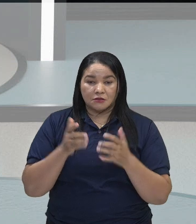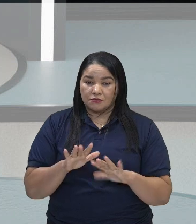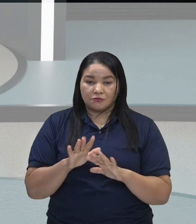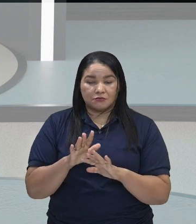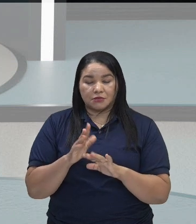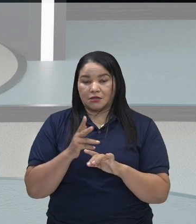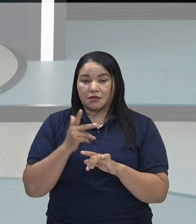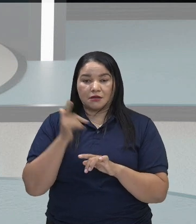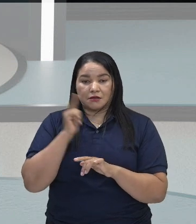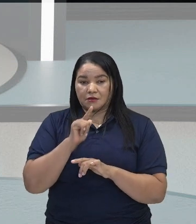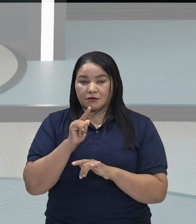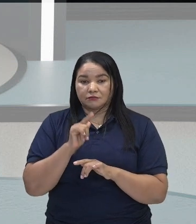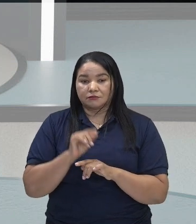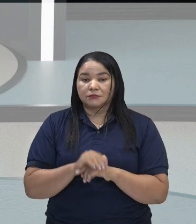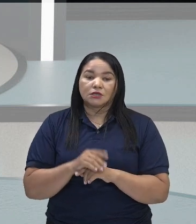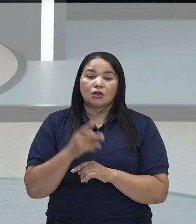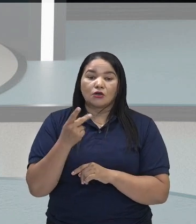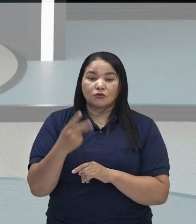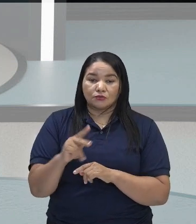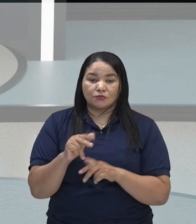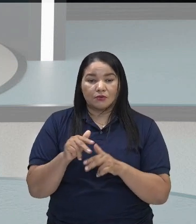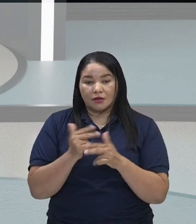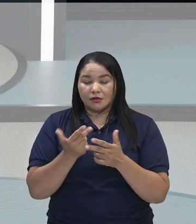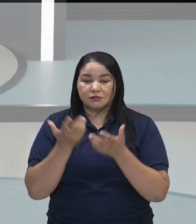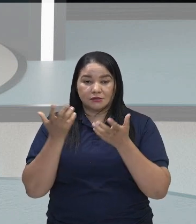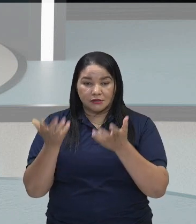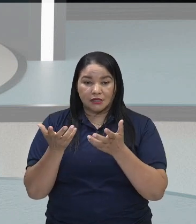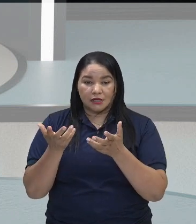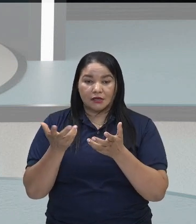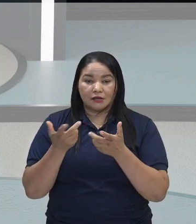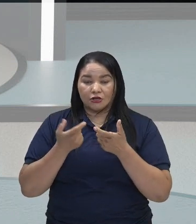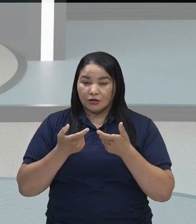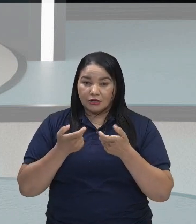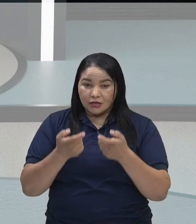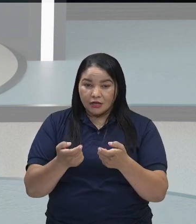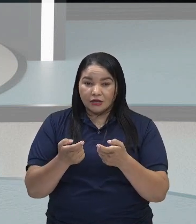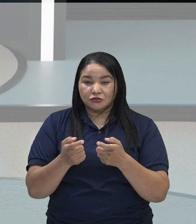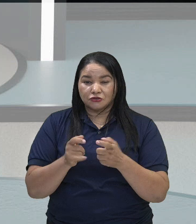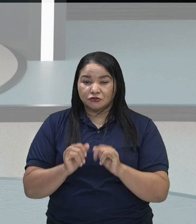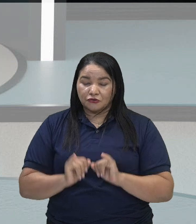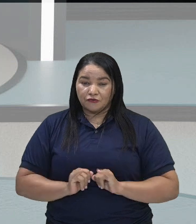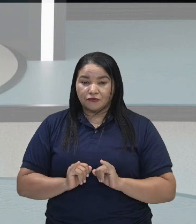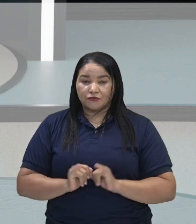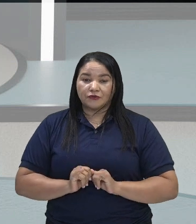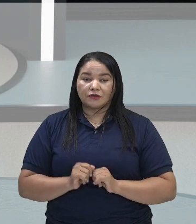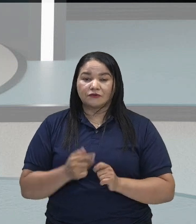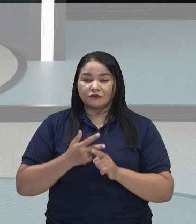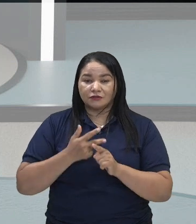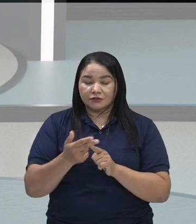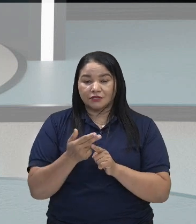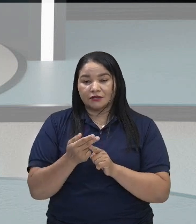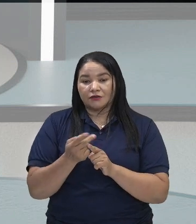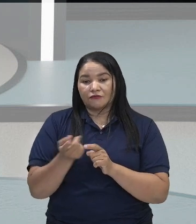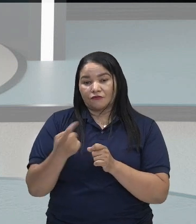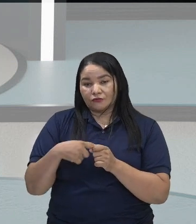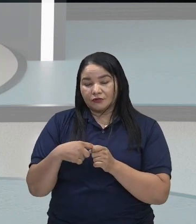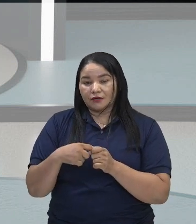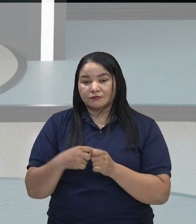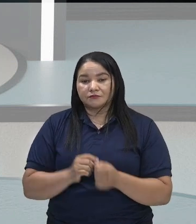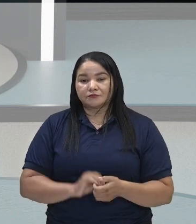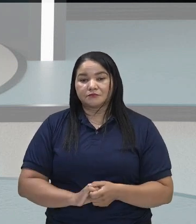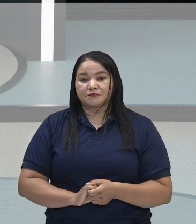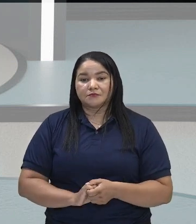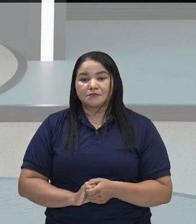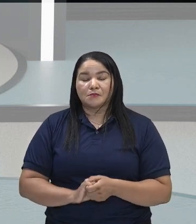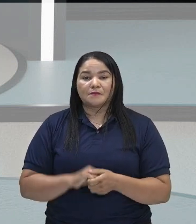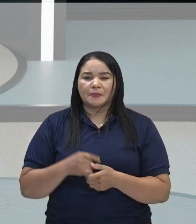ganhar. A tua raça quer partir, guerrear, sofrer, vencer, voltar.